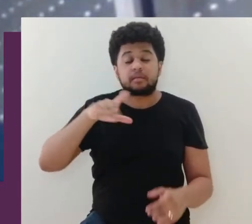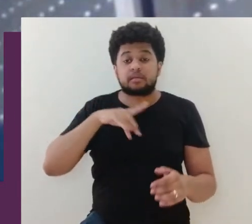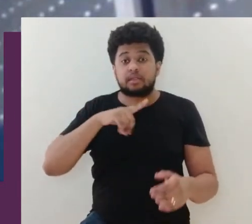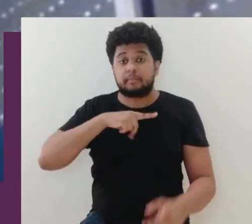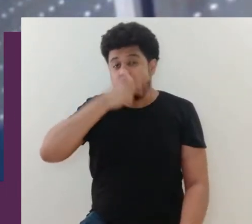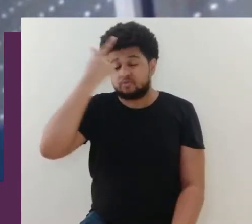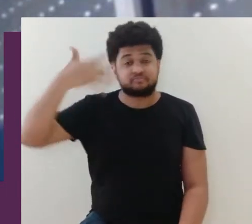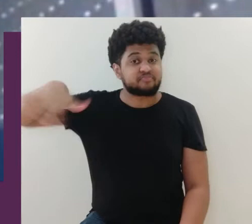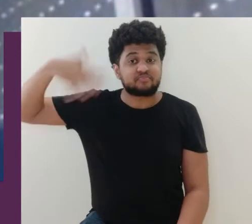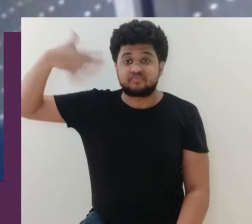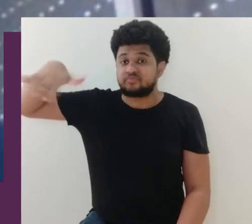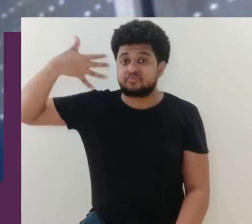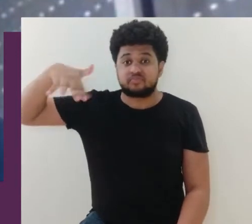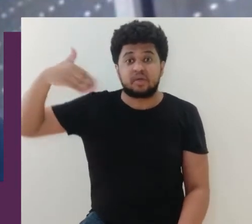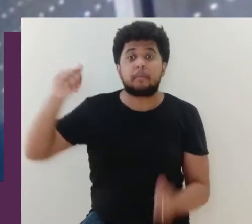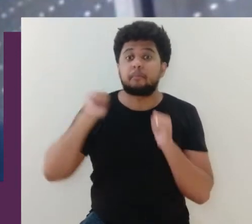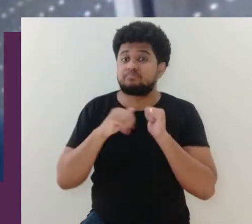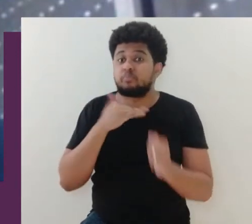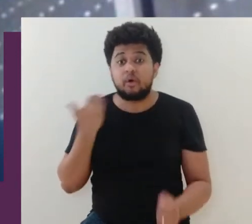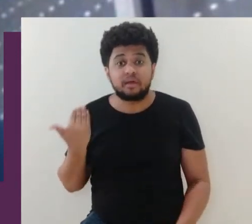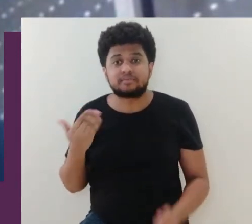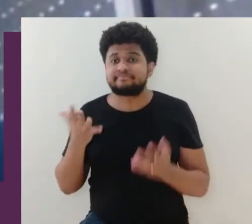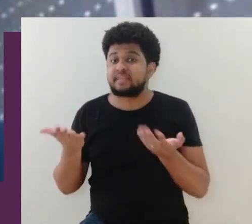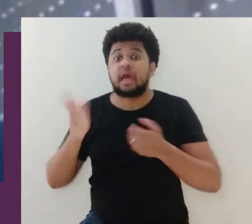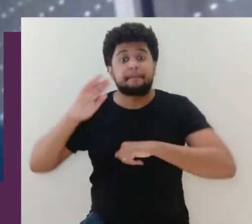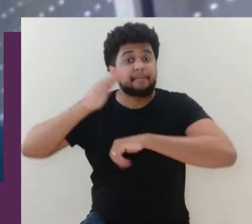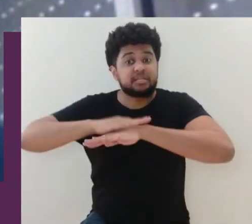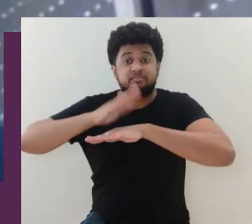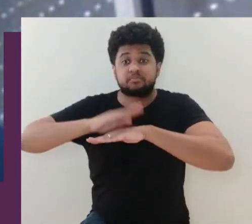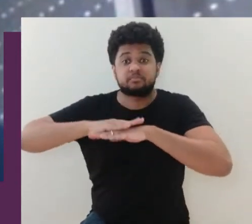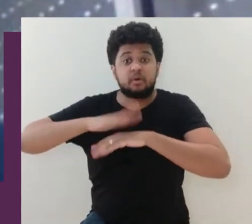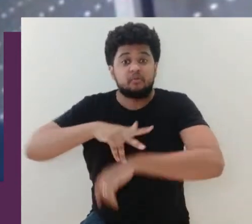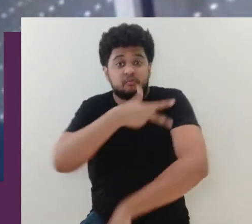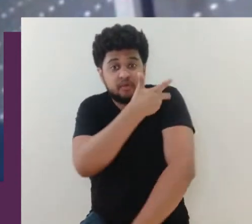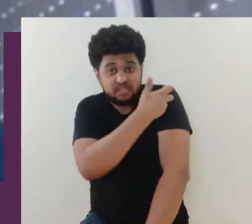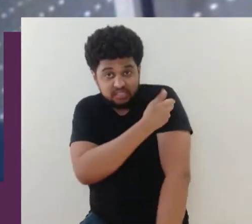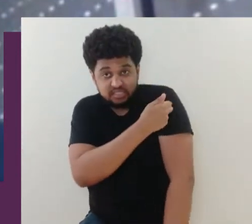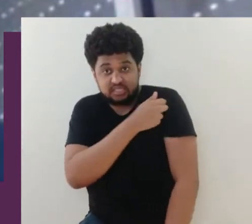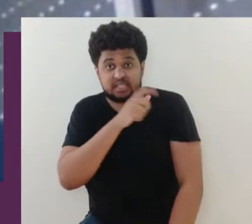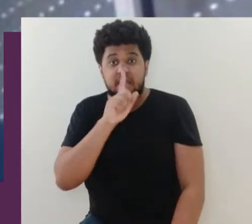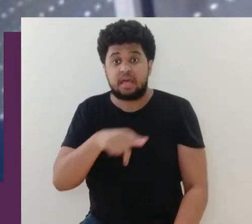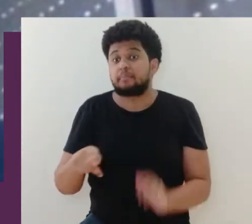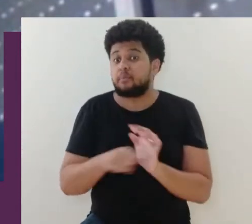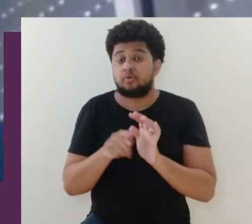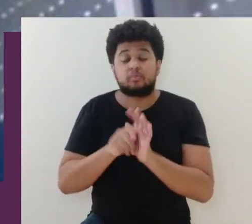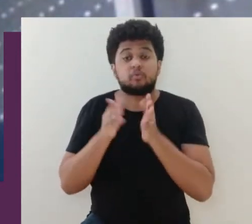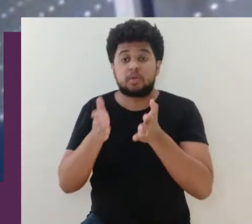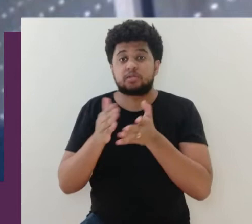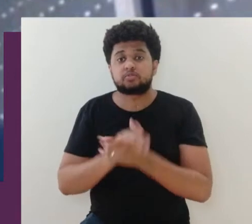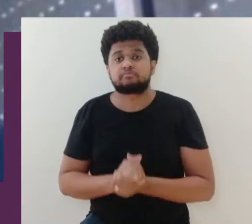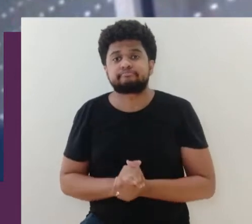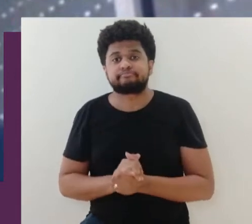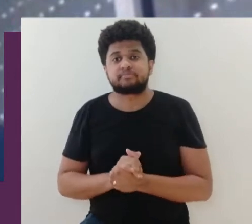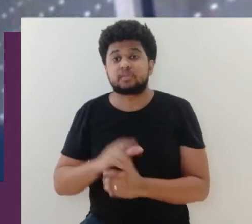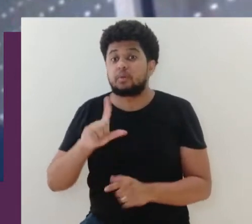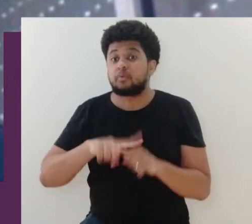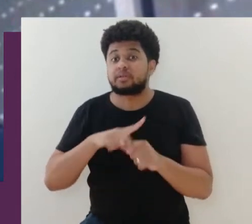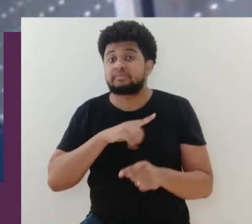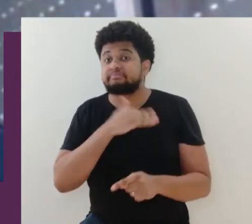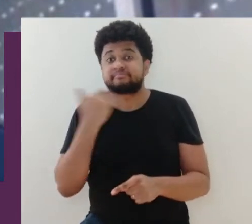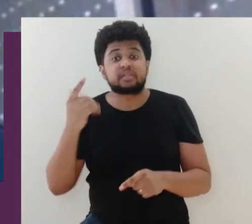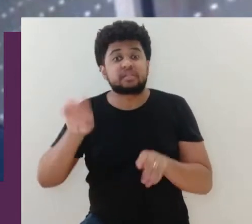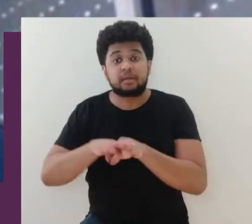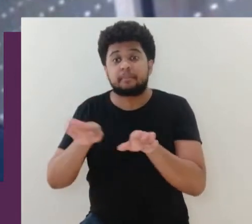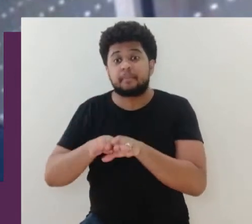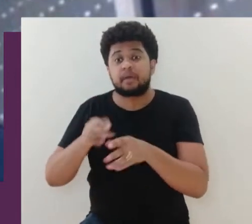casos mais graves da doença e cheguem à morte. Isso, a função principal da vacina para essa doença vai ser essa: impedir mortes,